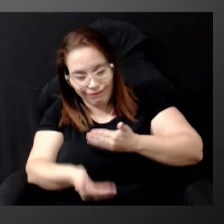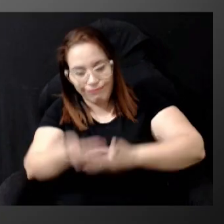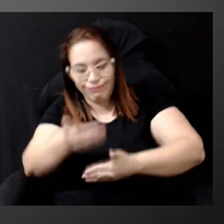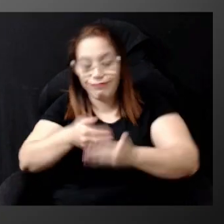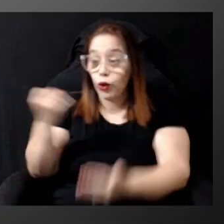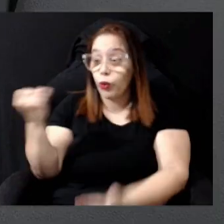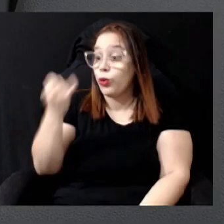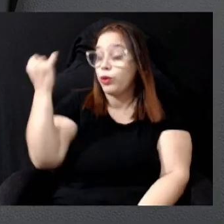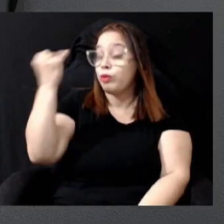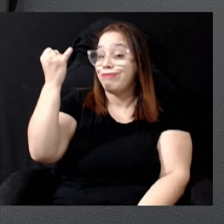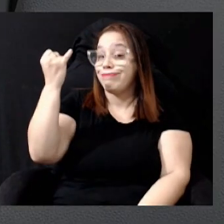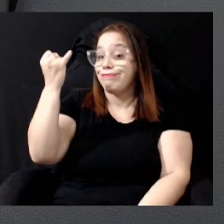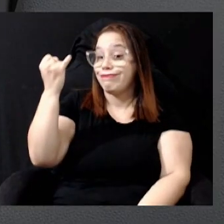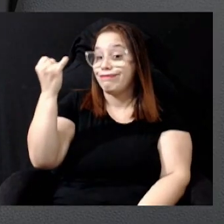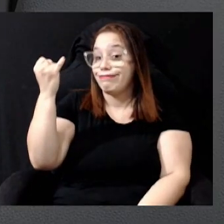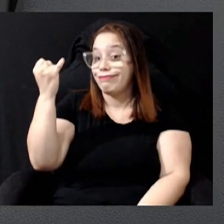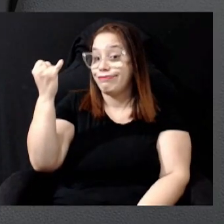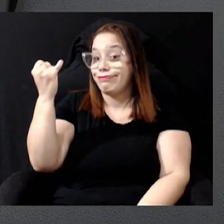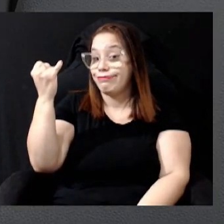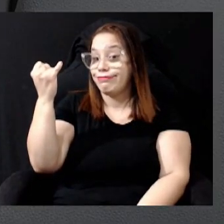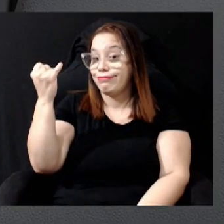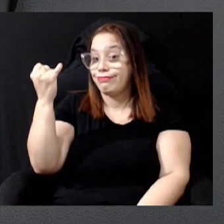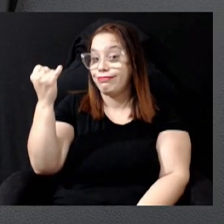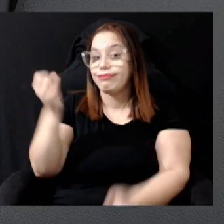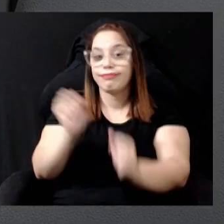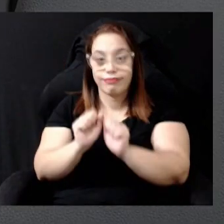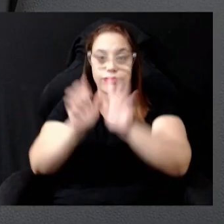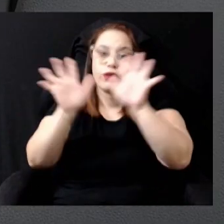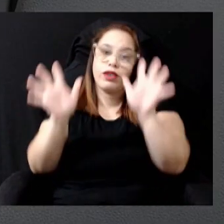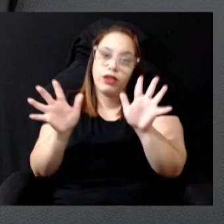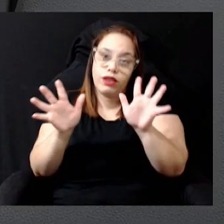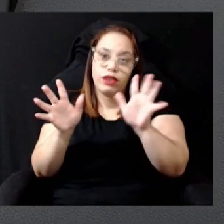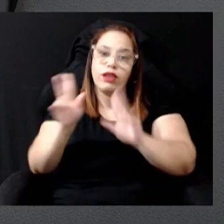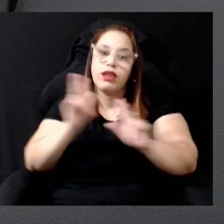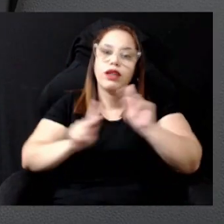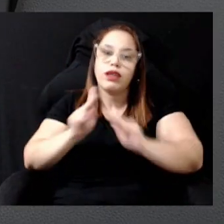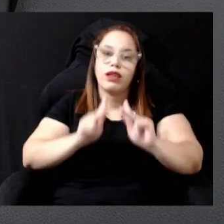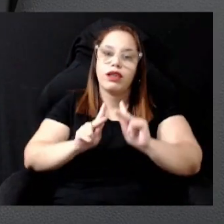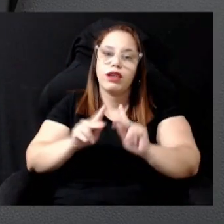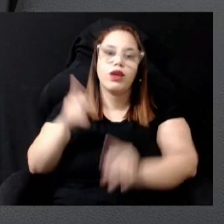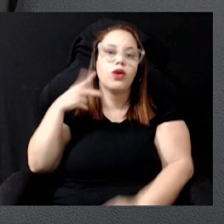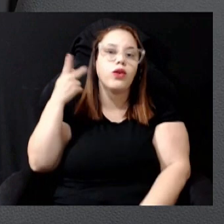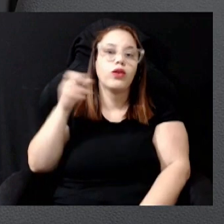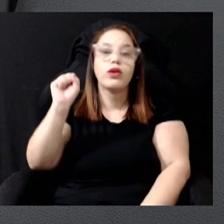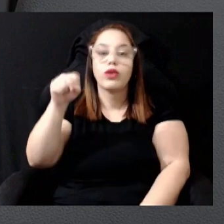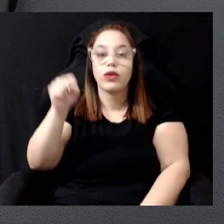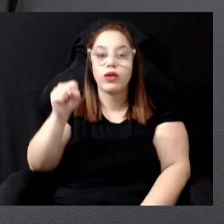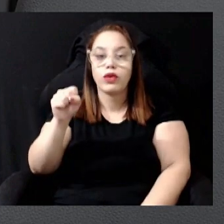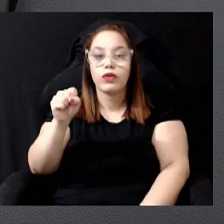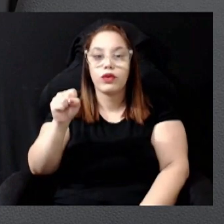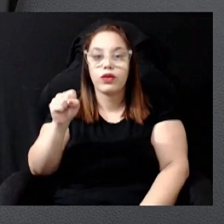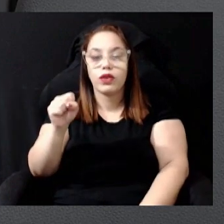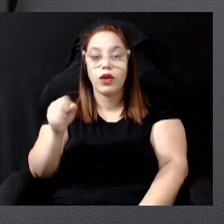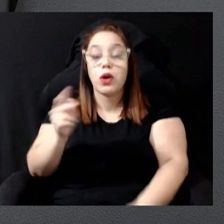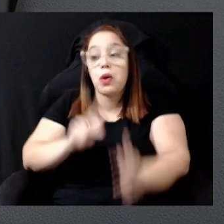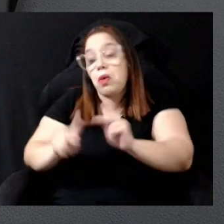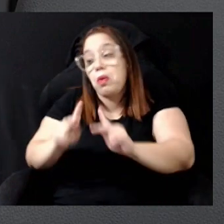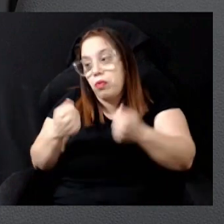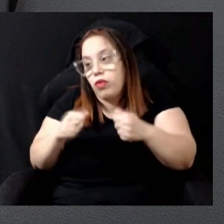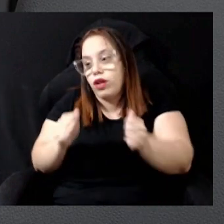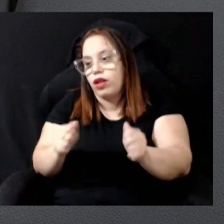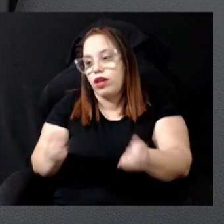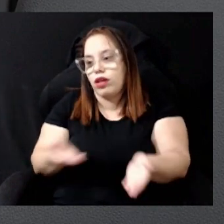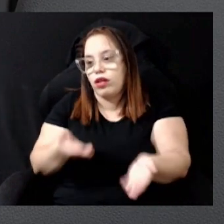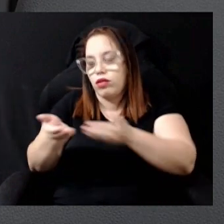interação. E, claro, a população precisa do parlamentar, assim como o parlamentar também precisa da população, é uma via de mão dupla,